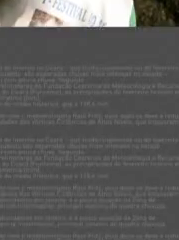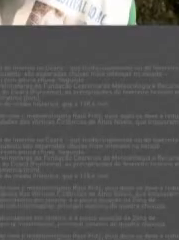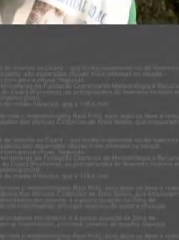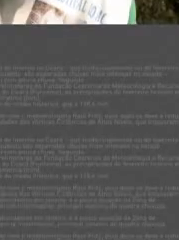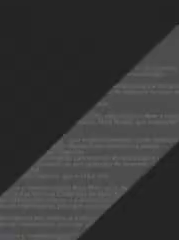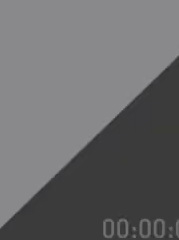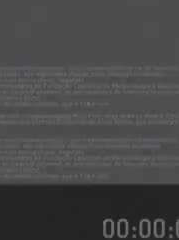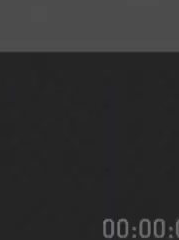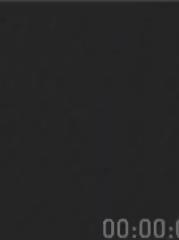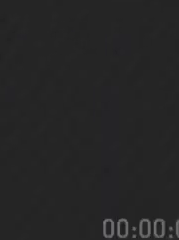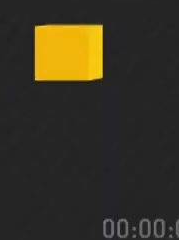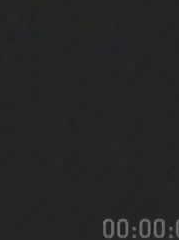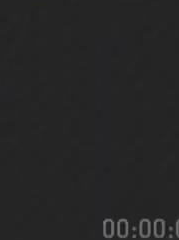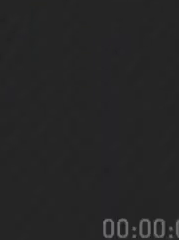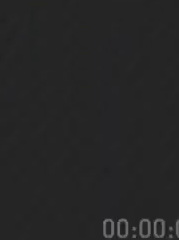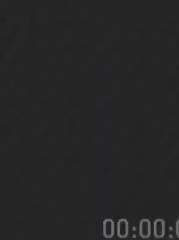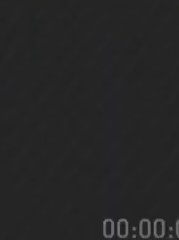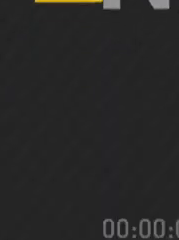ae